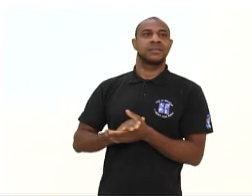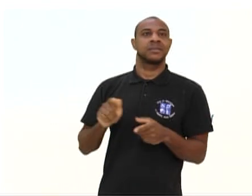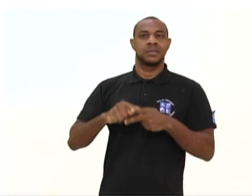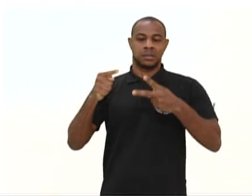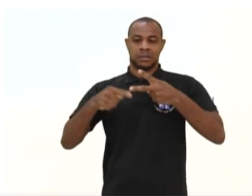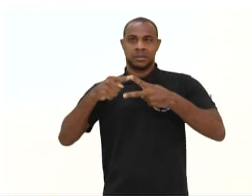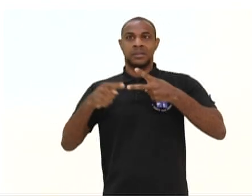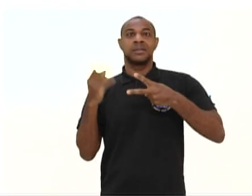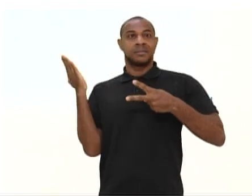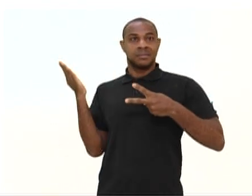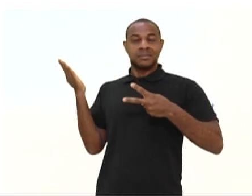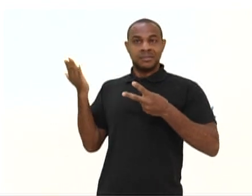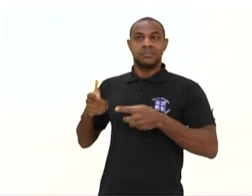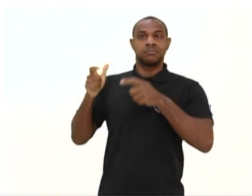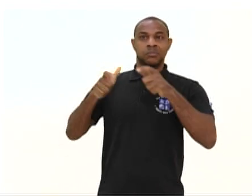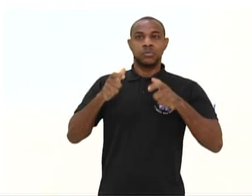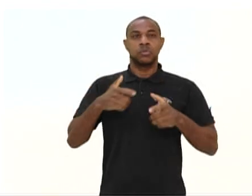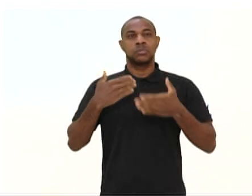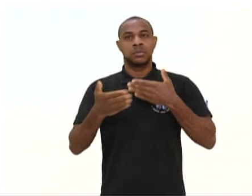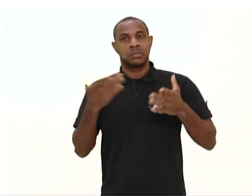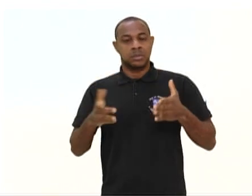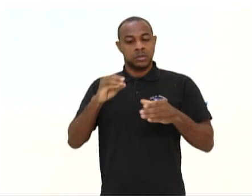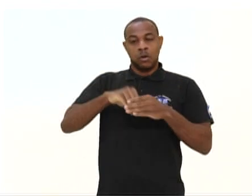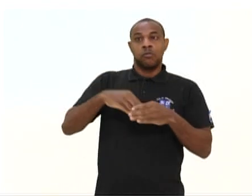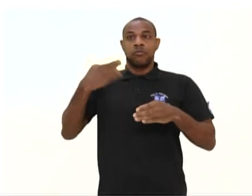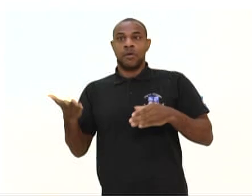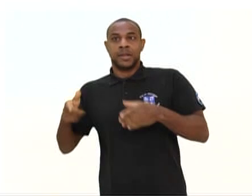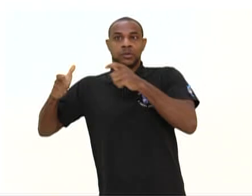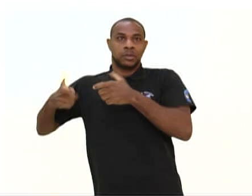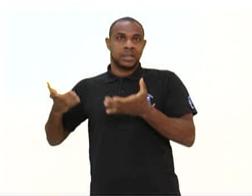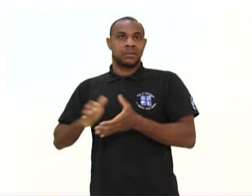um determinado local, outdoor fora deles, ok?